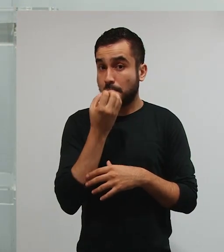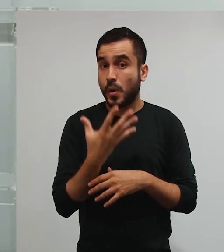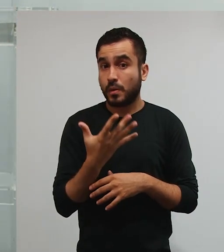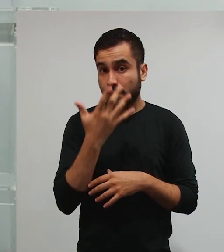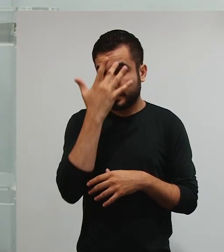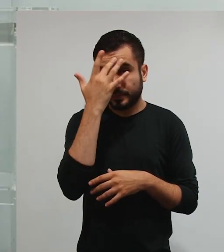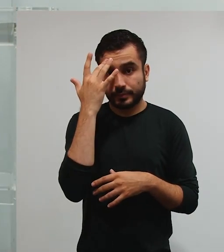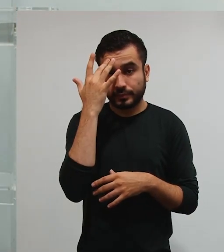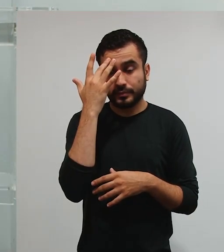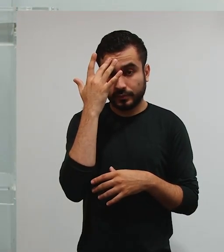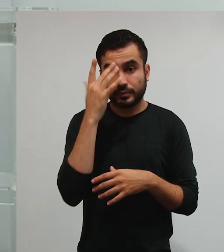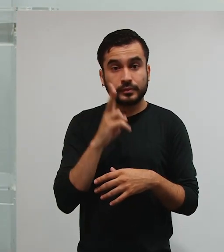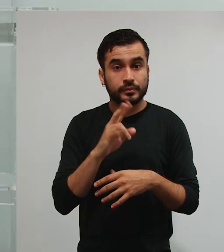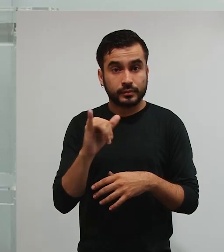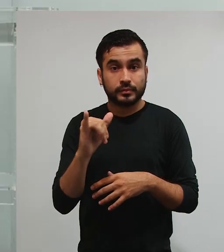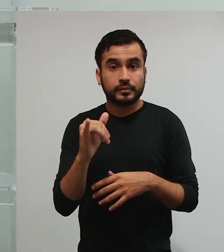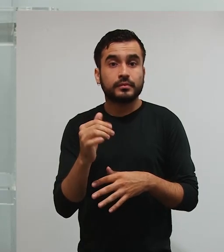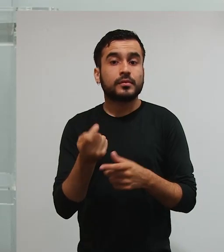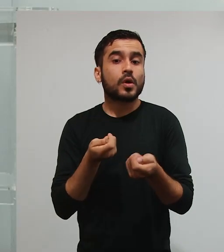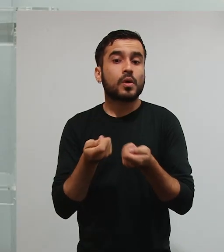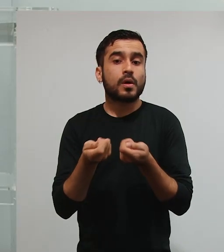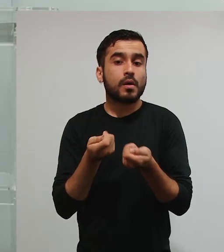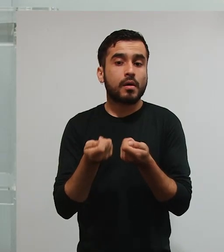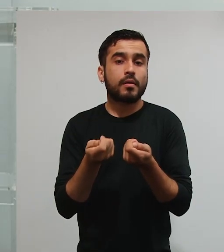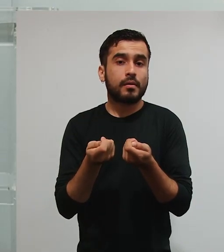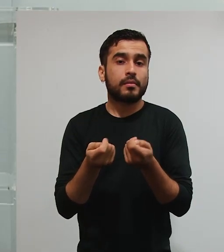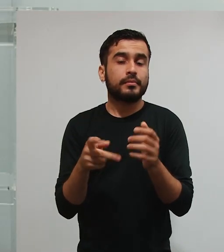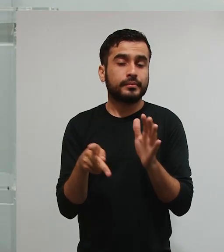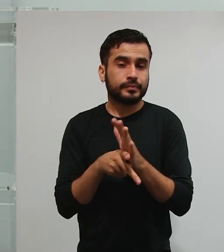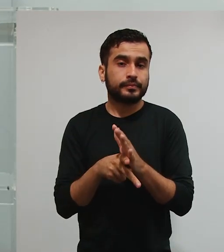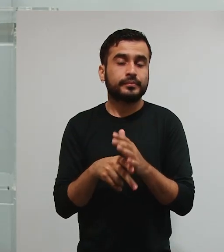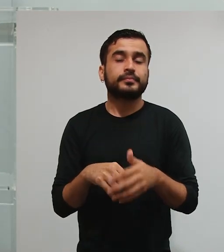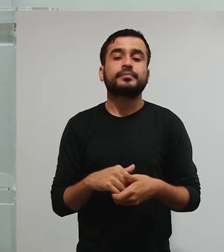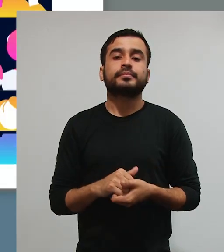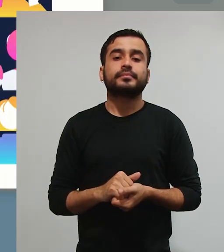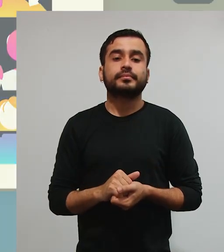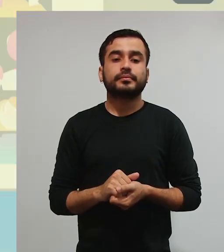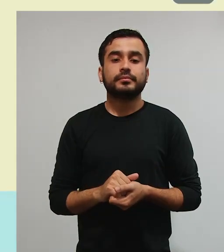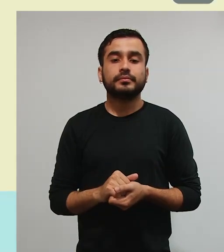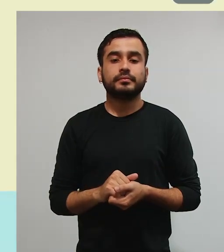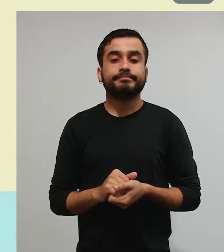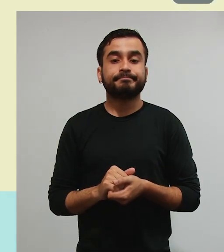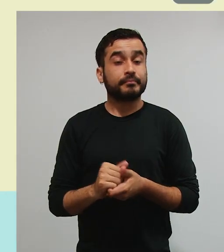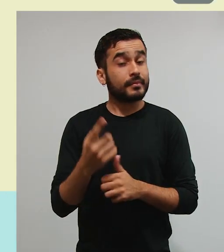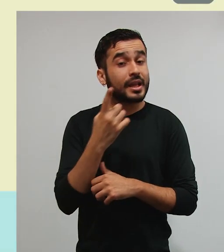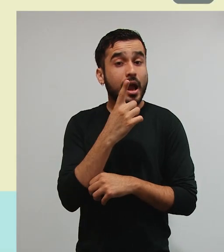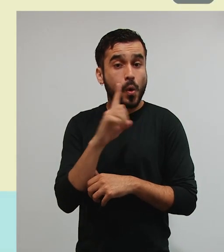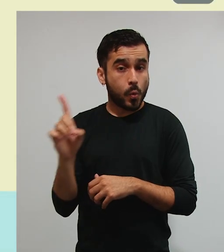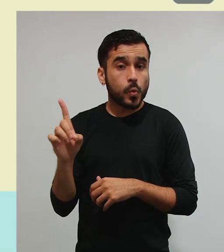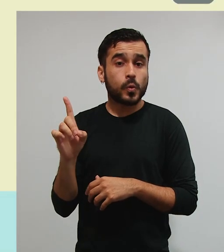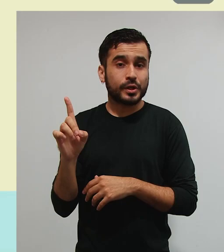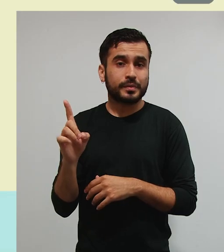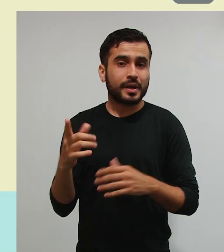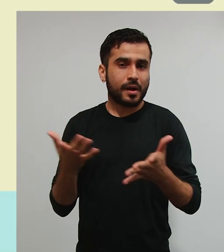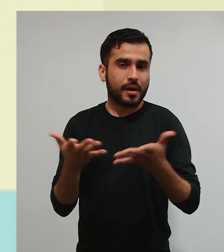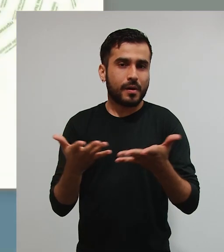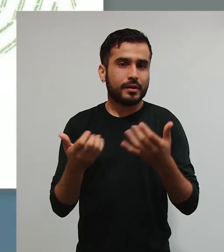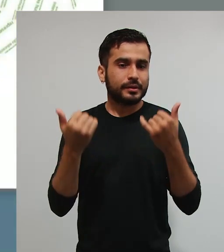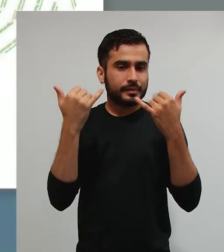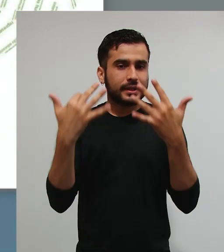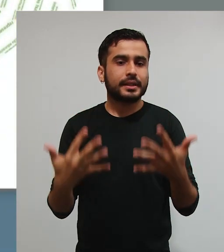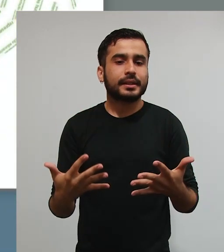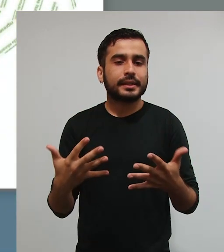fazer as devidas observações, mas fica aqui a orientação geral. E por último, mas não menos